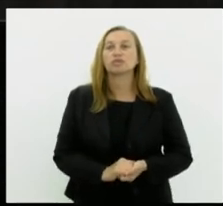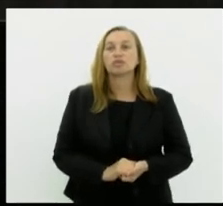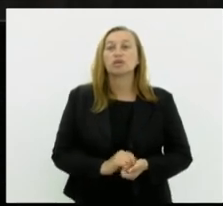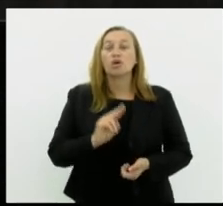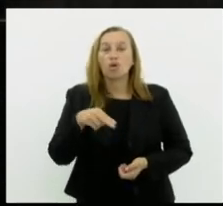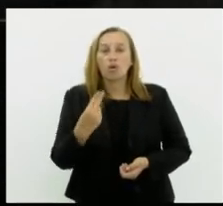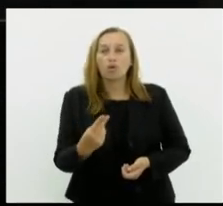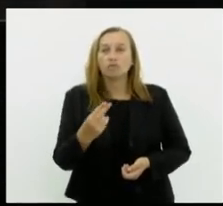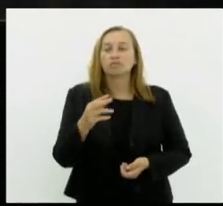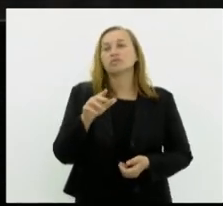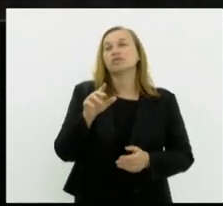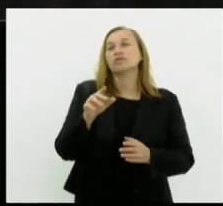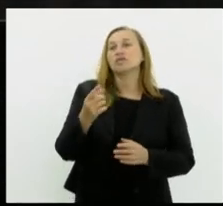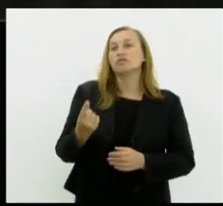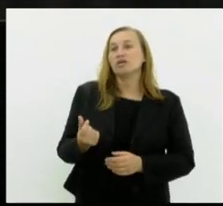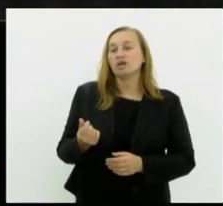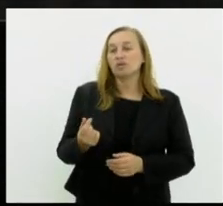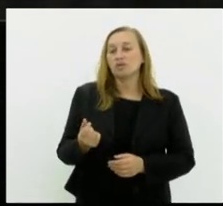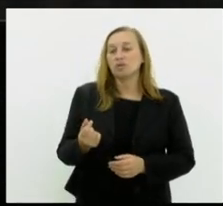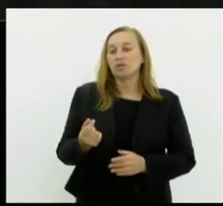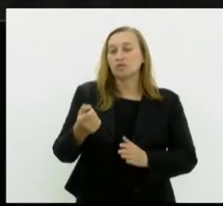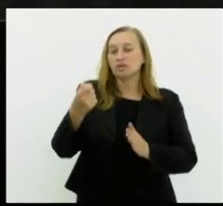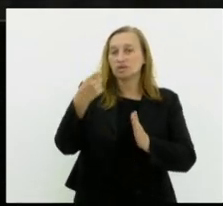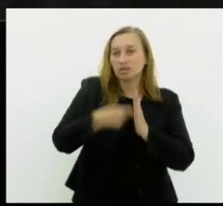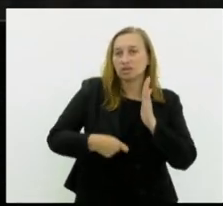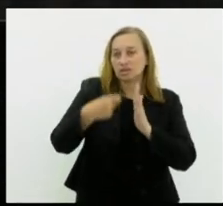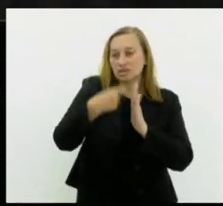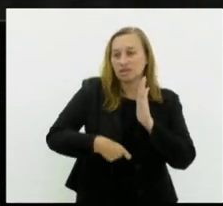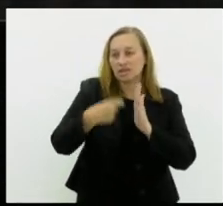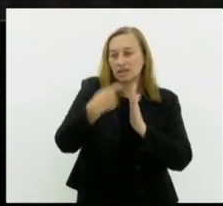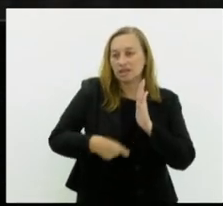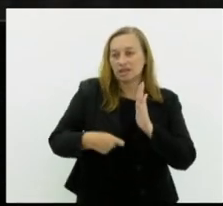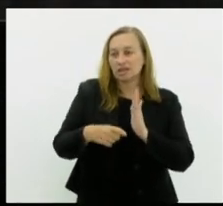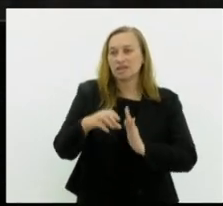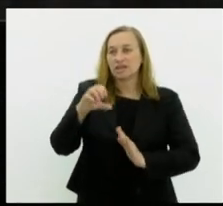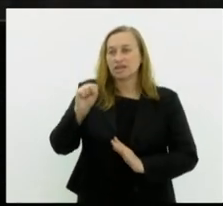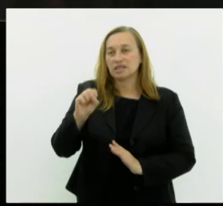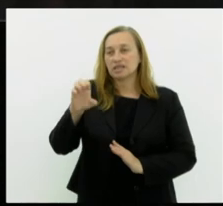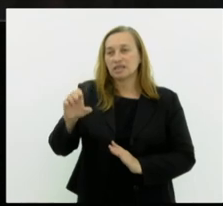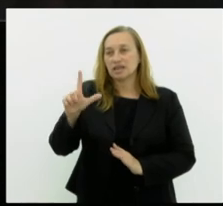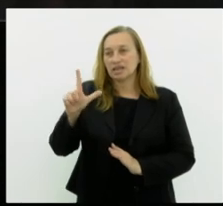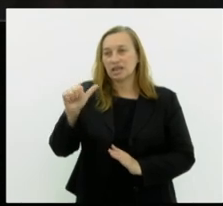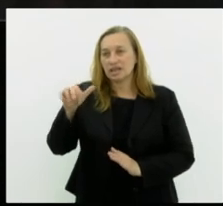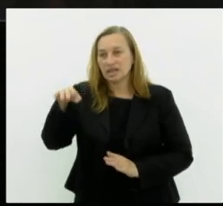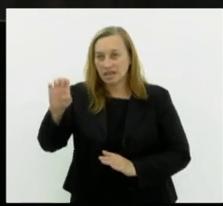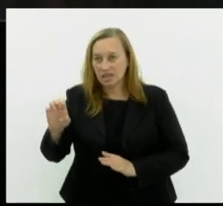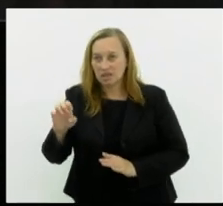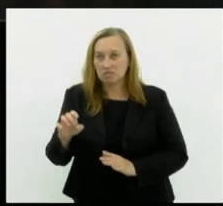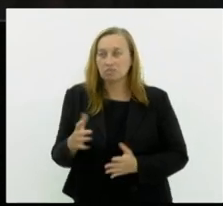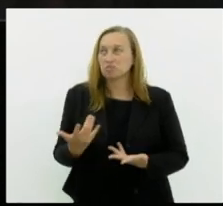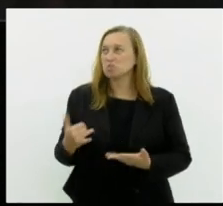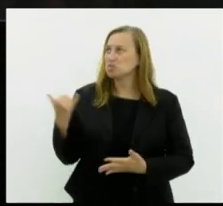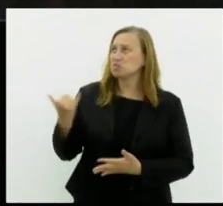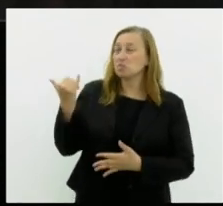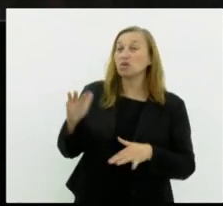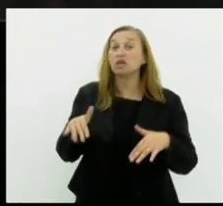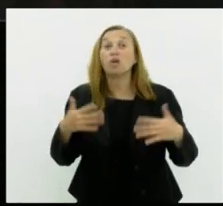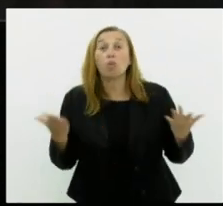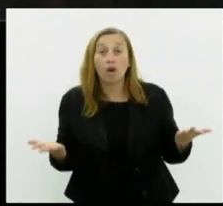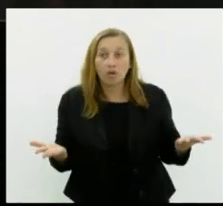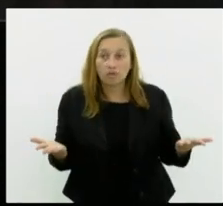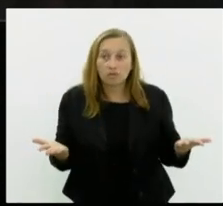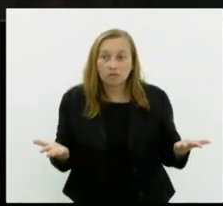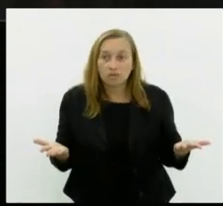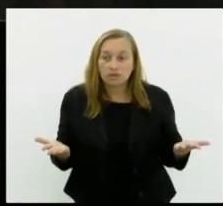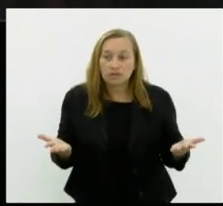taxa Selic, o que for o menor. Não importa qual for o menor,